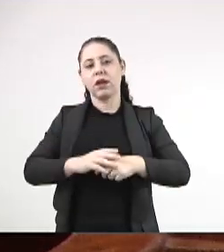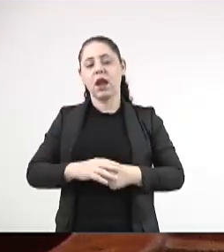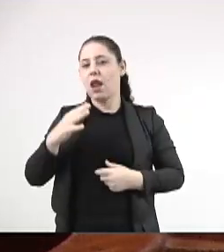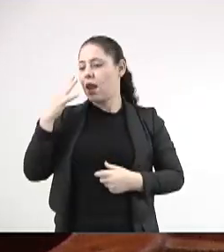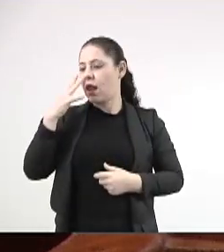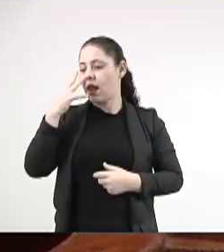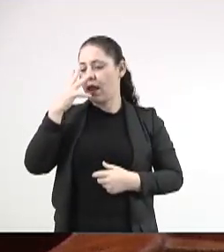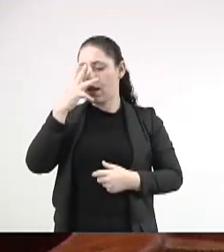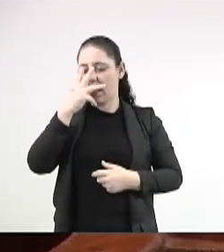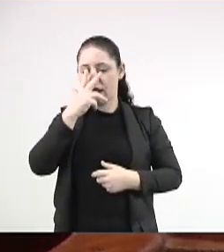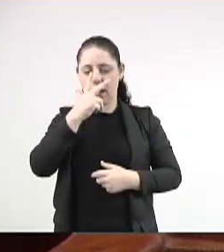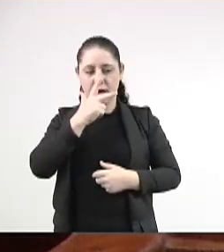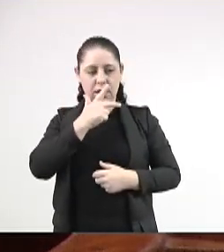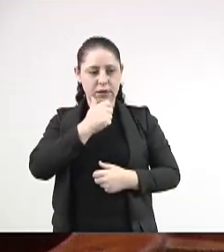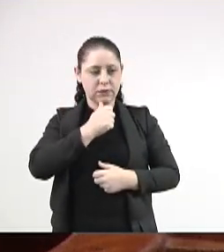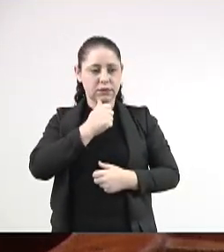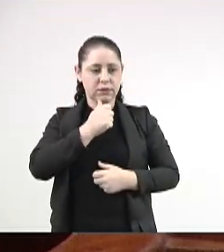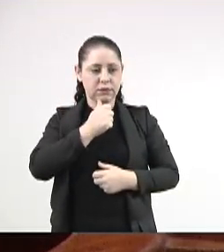linda.